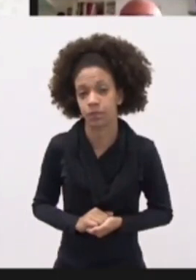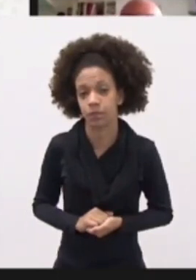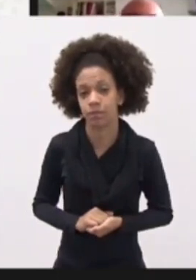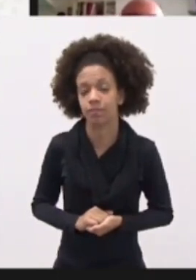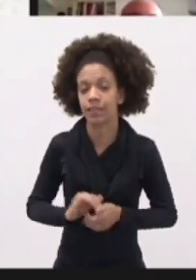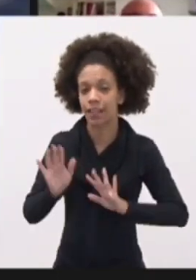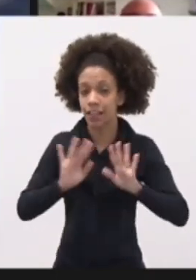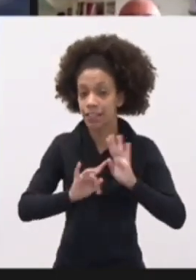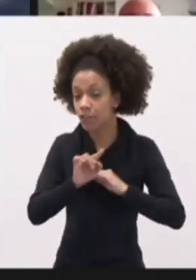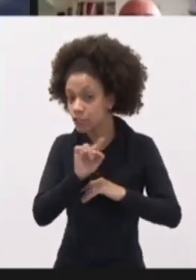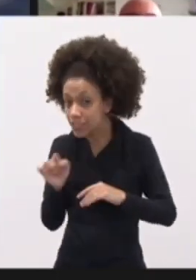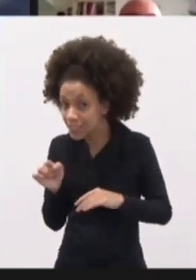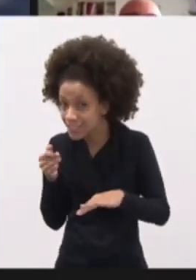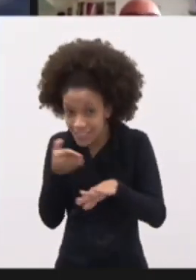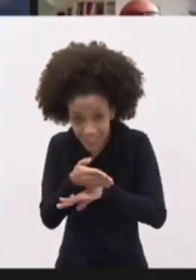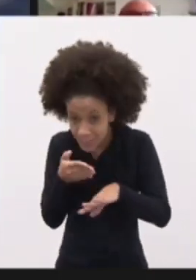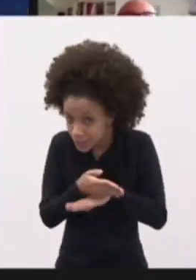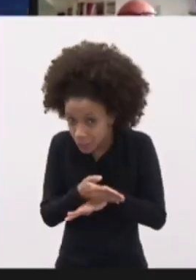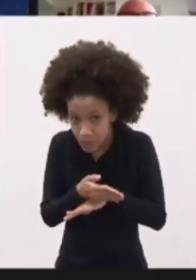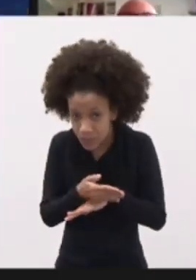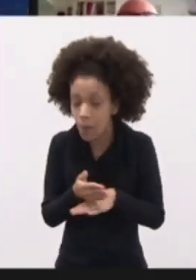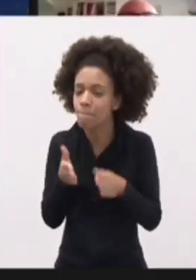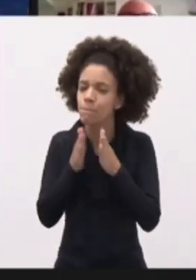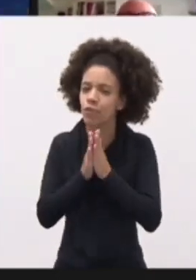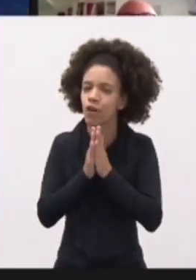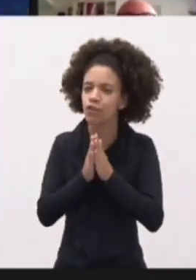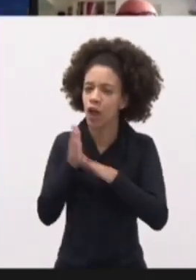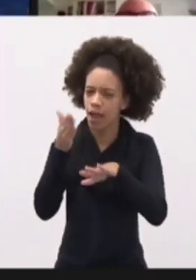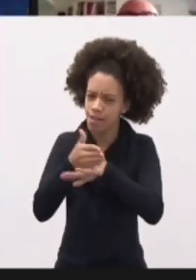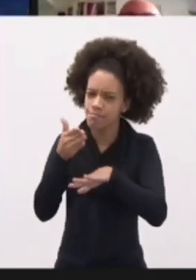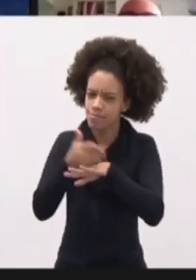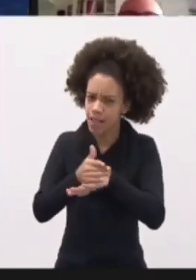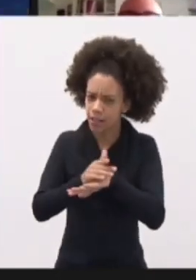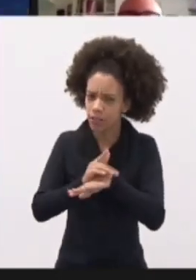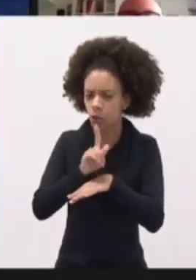E aqueles que não entraram ainda, por favor, acessem o